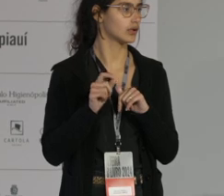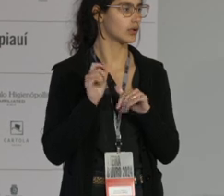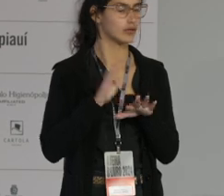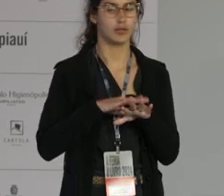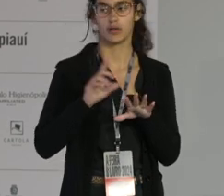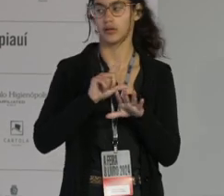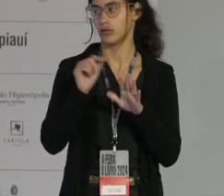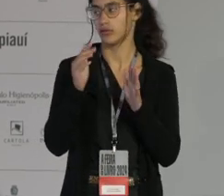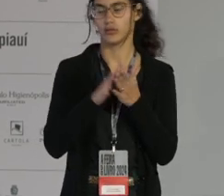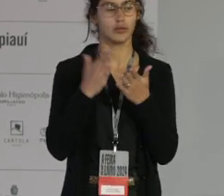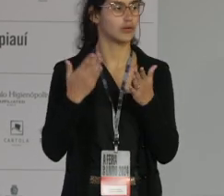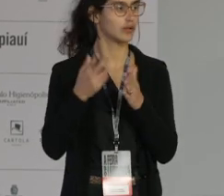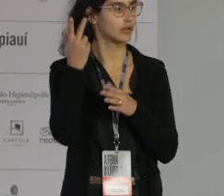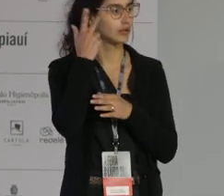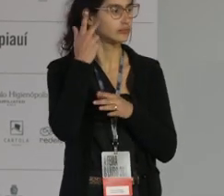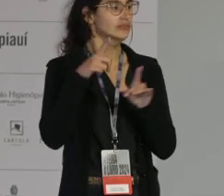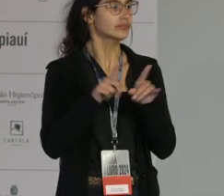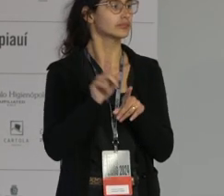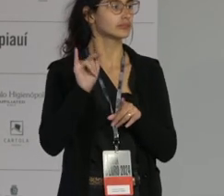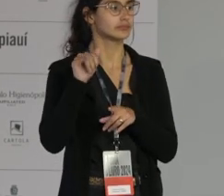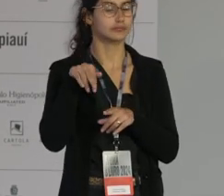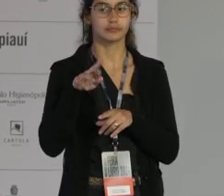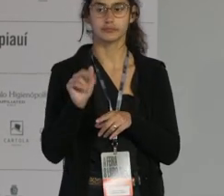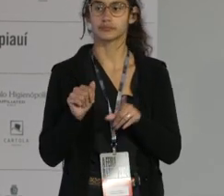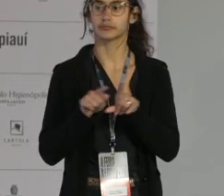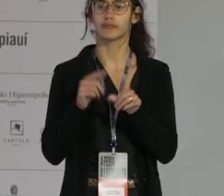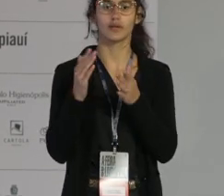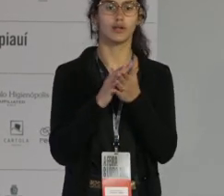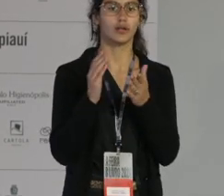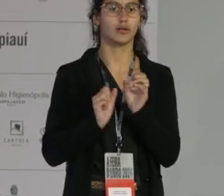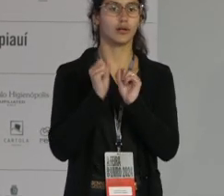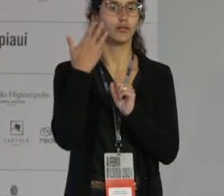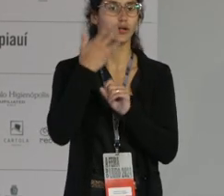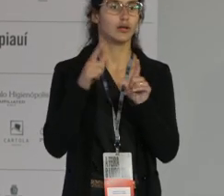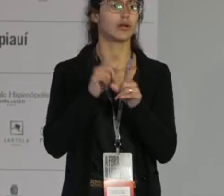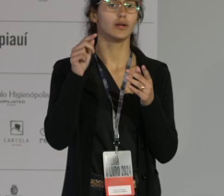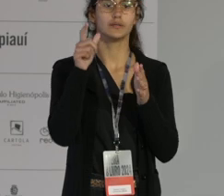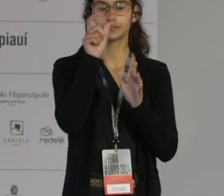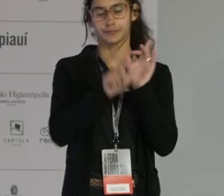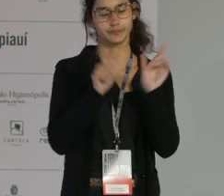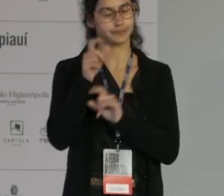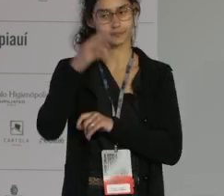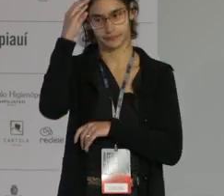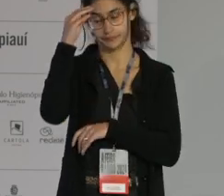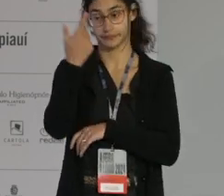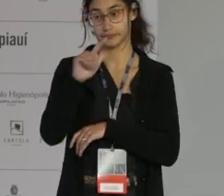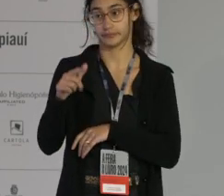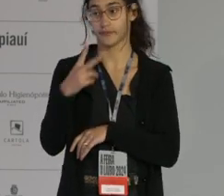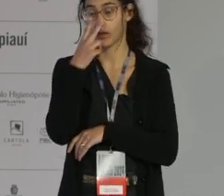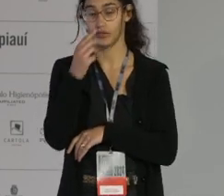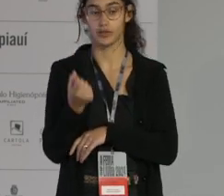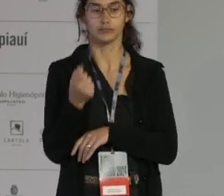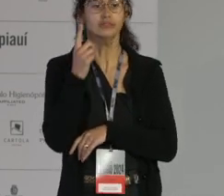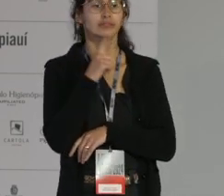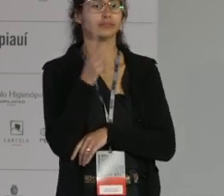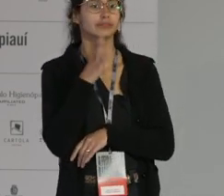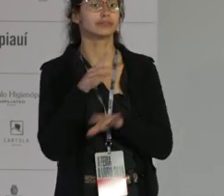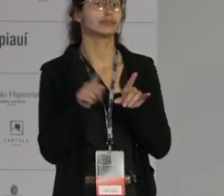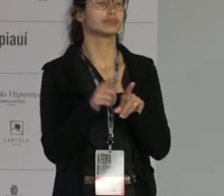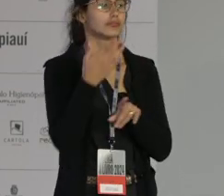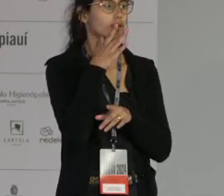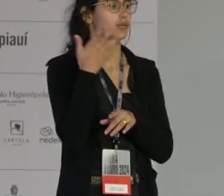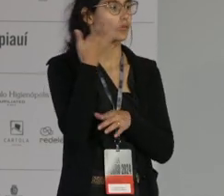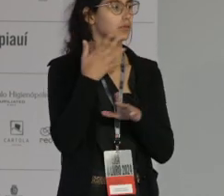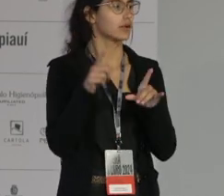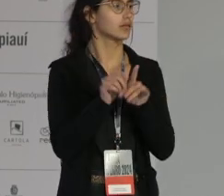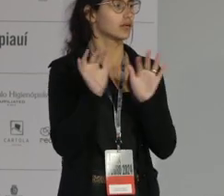sobre o seu livro na Folha de São Paulo, Yara, você fala que o livro onde você pode falar sobre as outras pessoas sem culpa. Eu achei isso tão engraçado. Eu queria pedir para você comentar